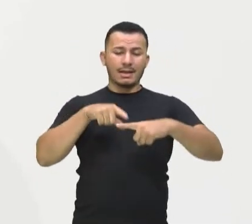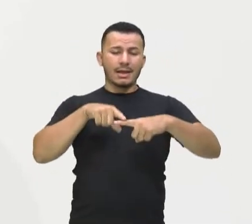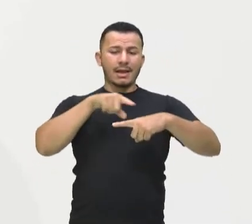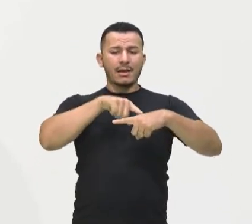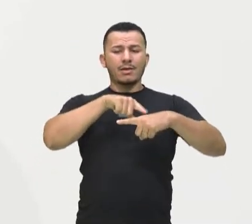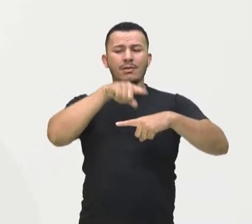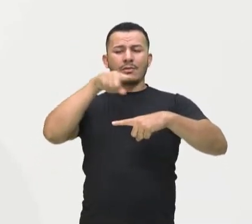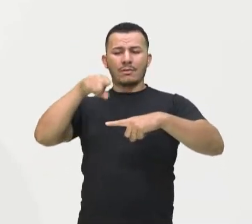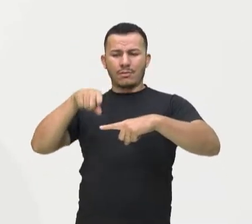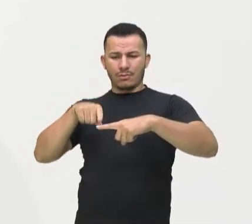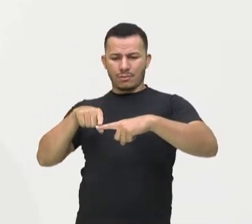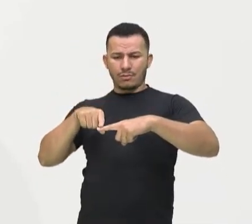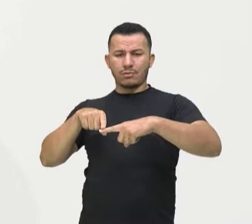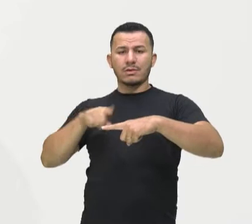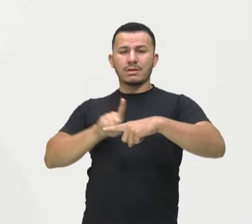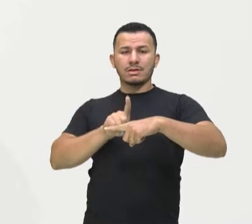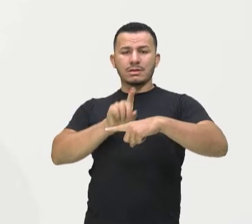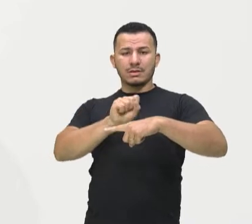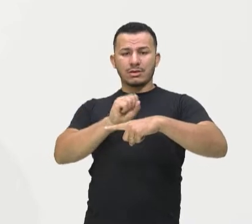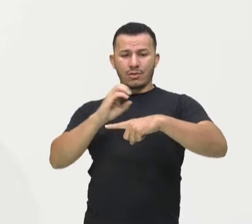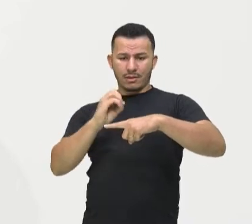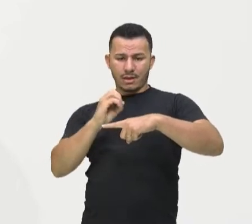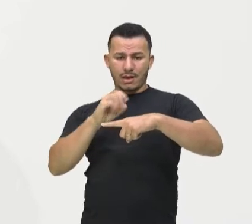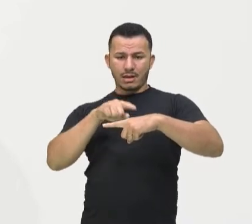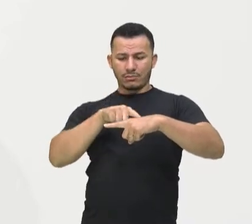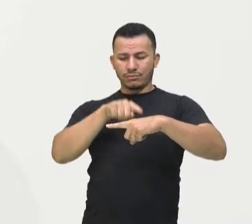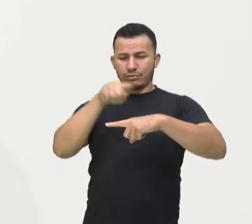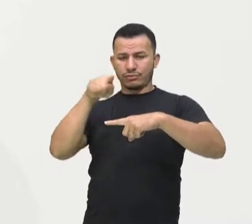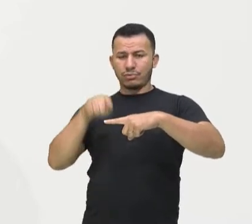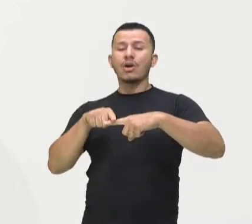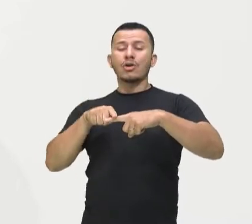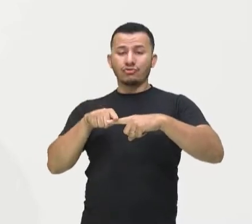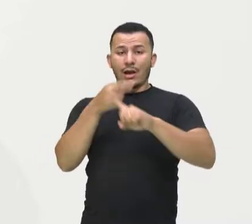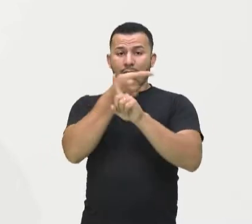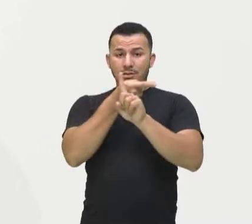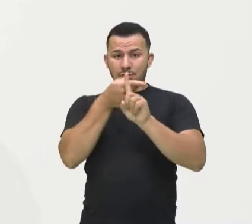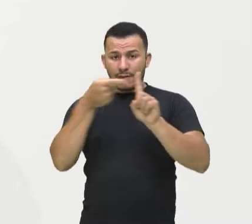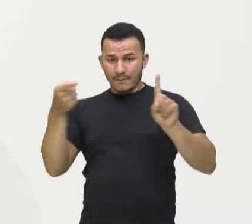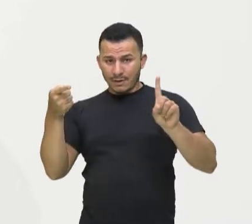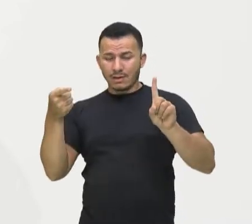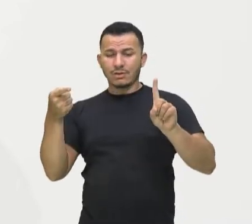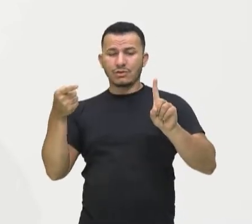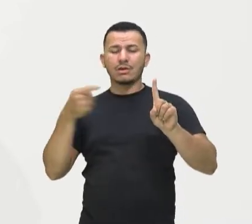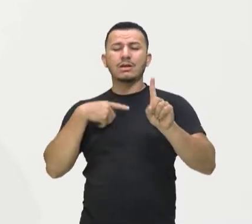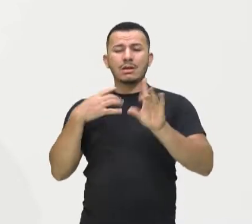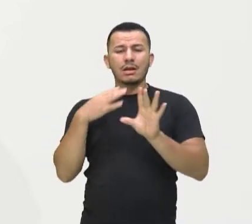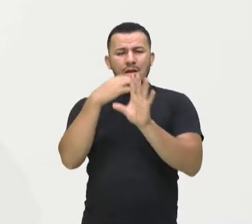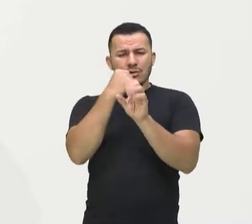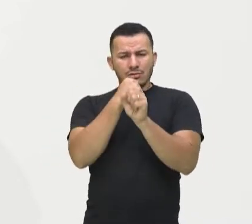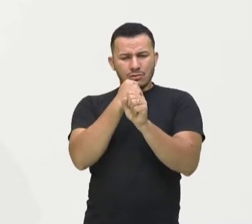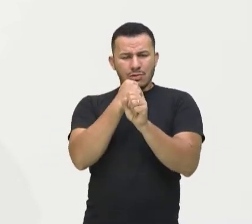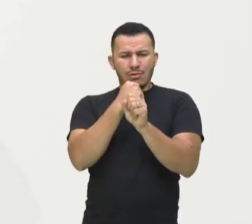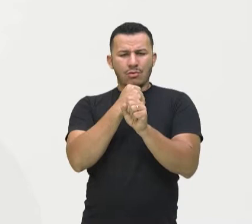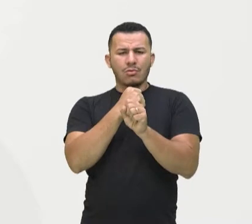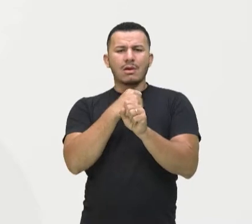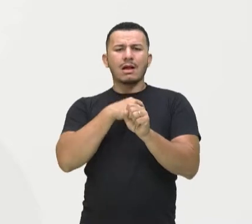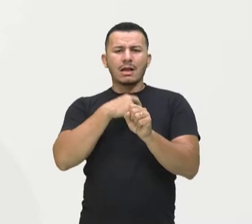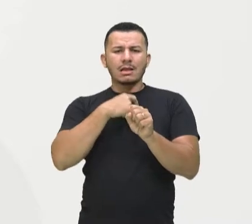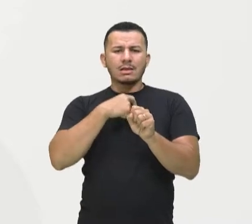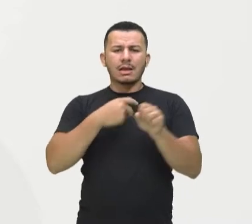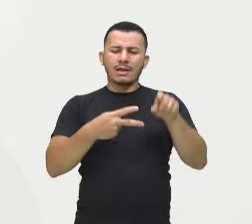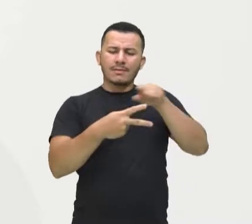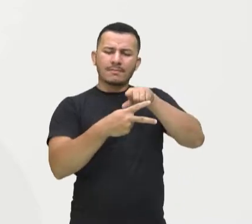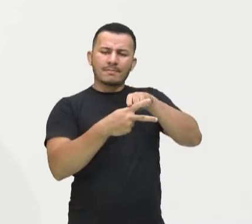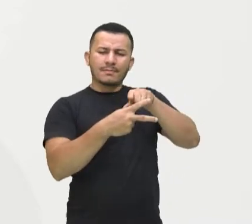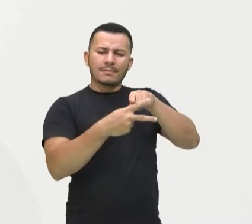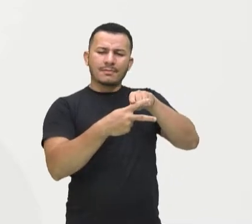ângulo de 180 graus. E que quando a gente divide, ó, a soma dos dois ângulos, tem que ficar